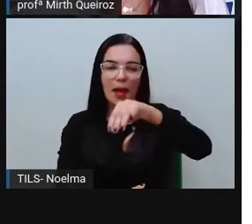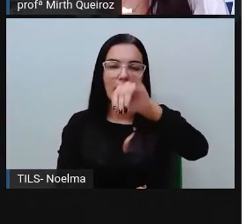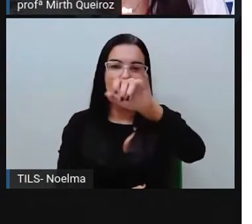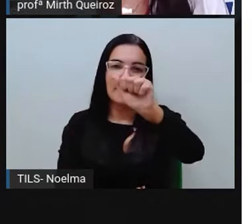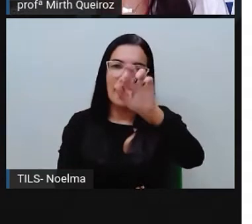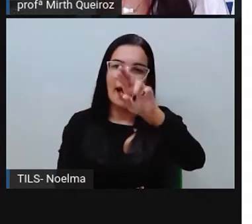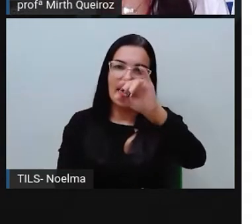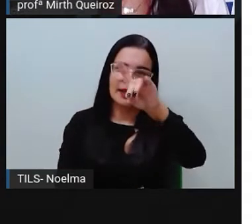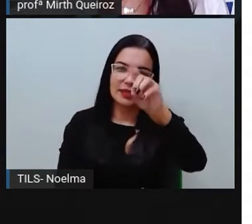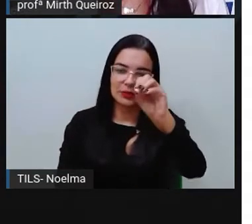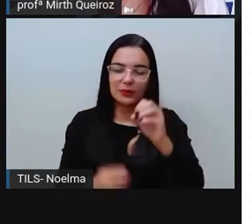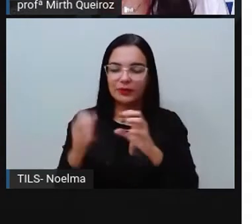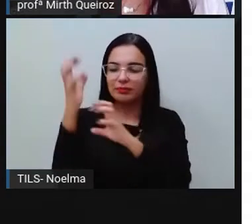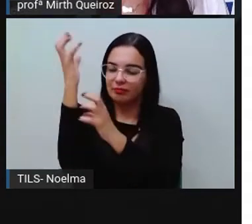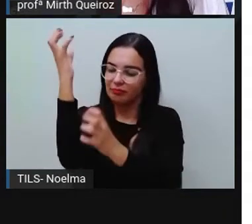da Caatinga.